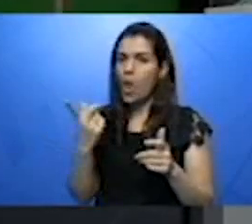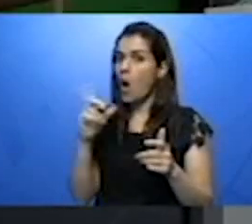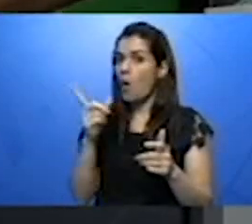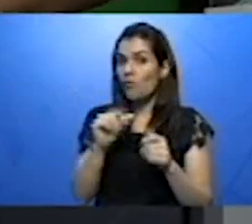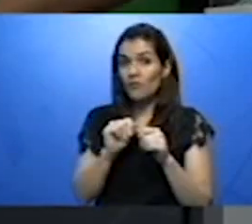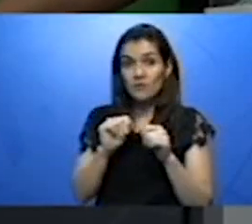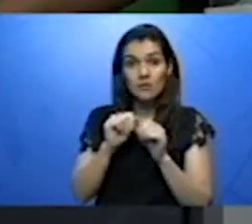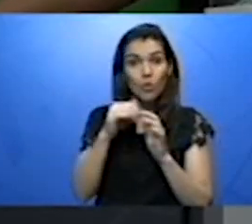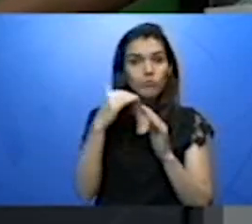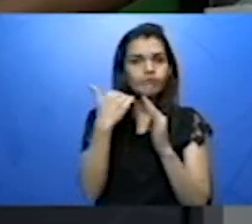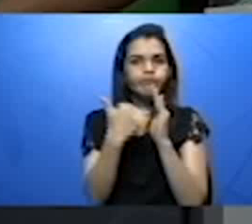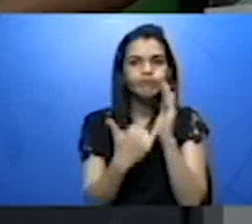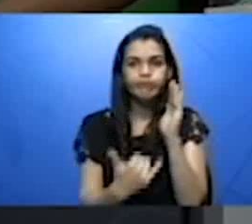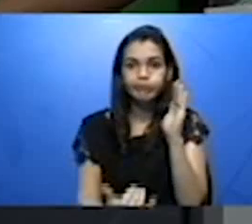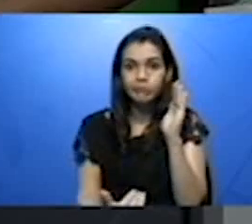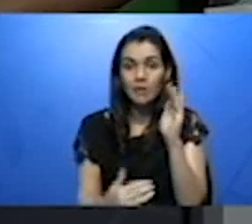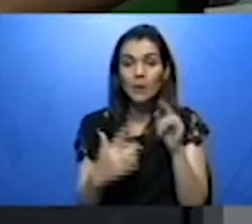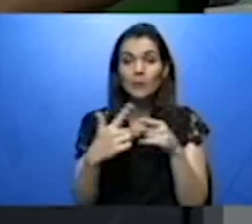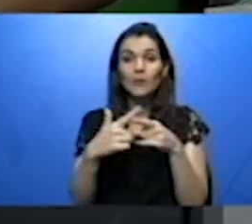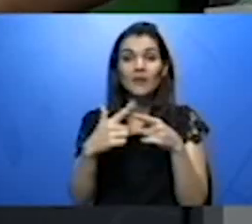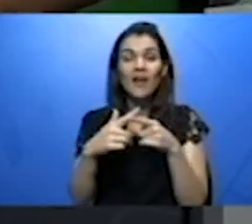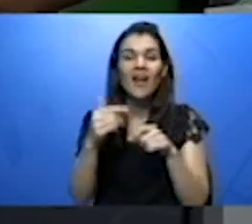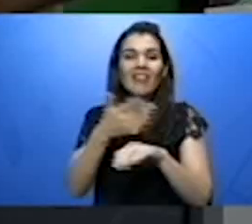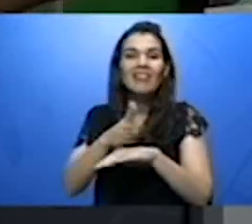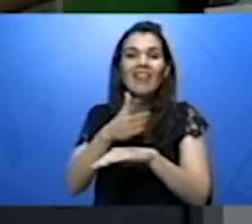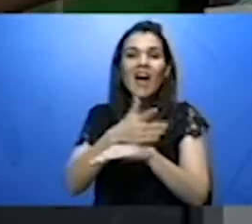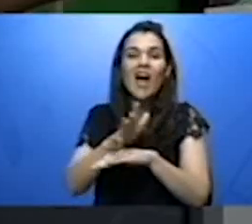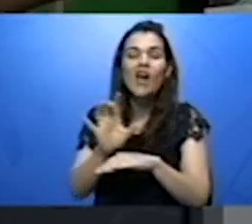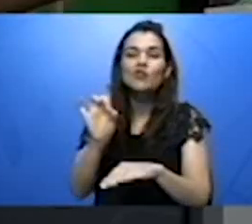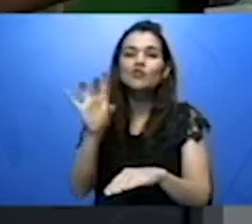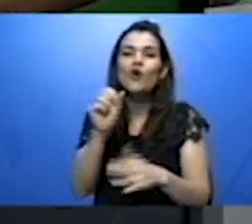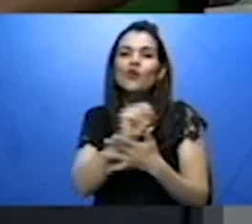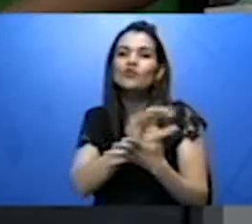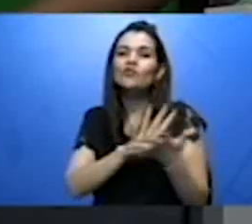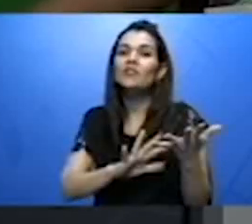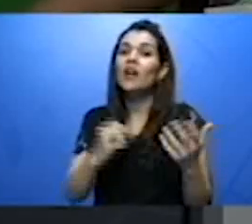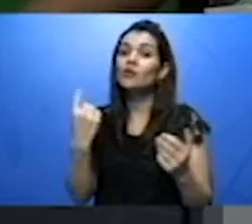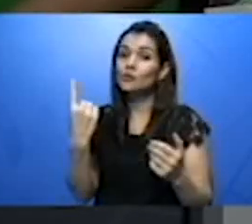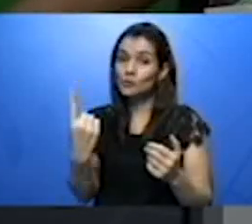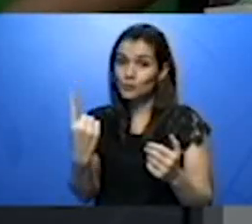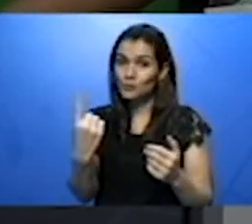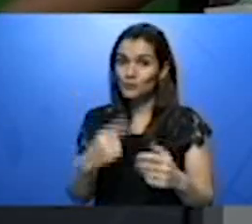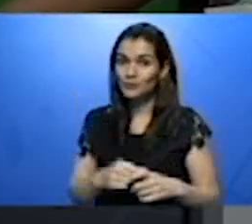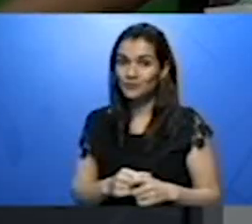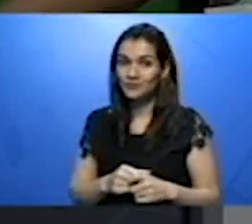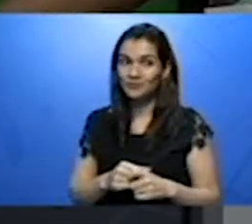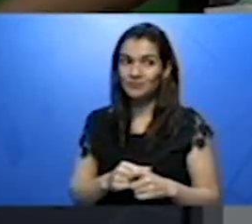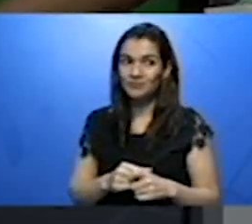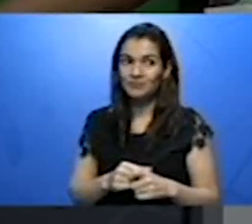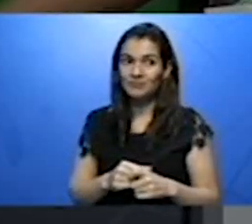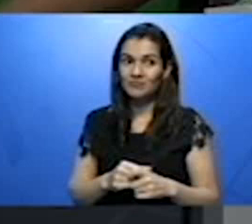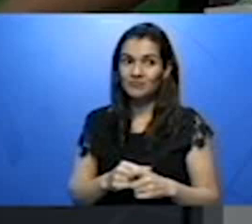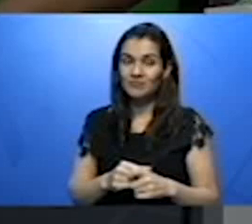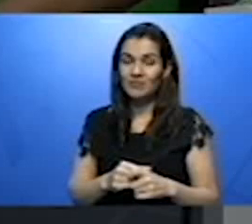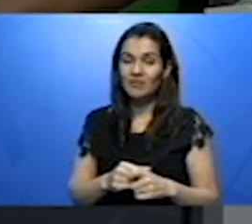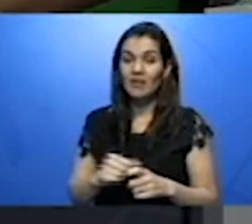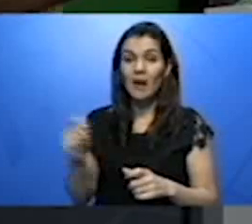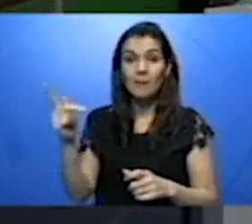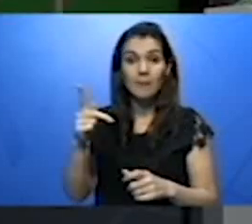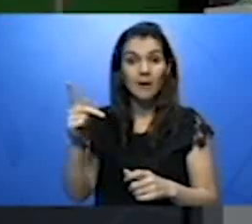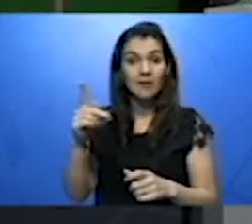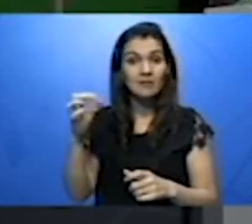completa e a nossa tarefa de hoje apenas do exercício um na página 189